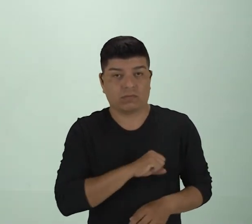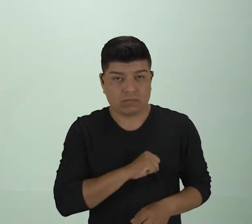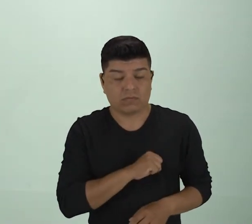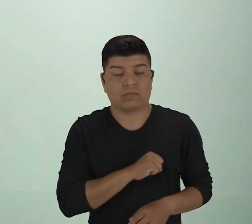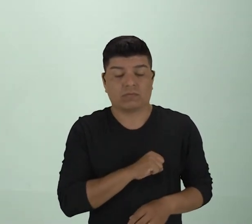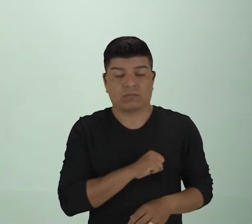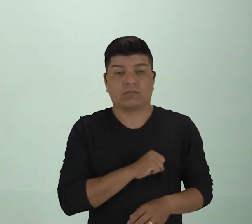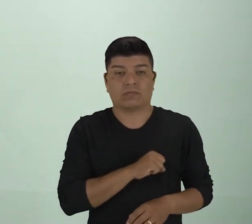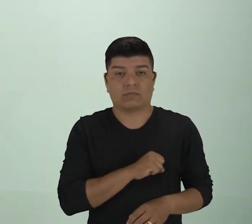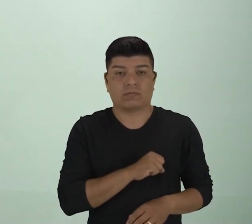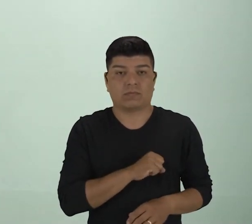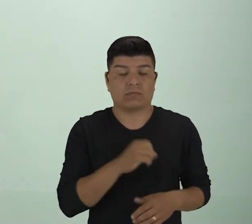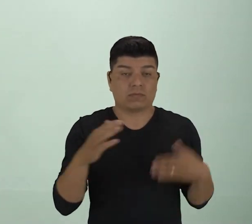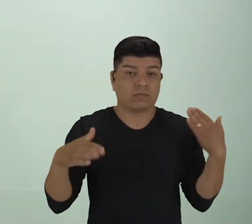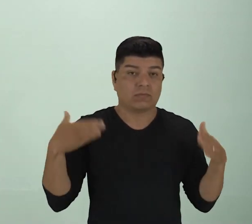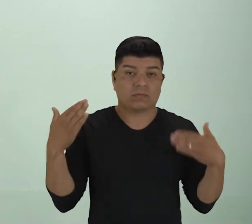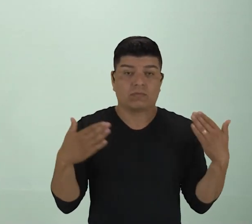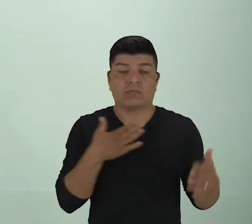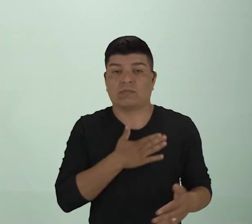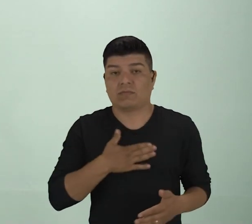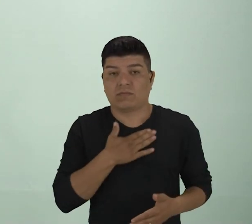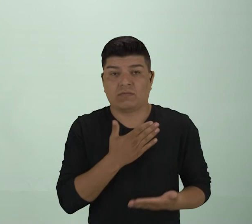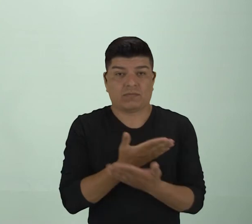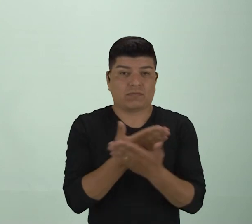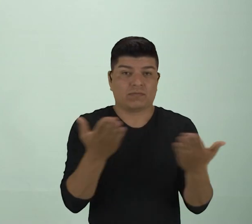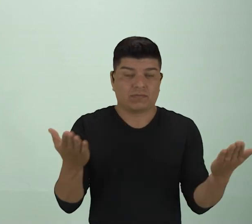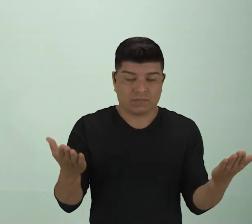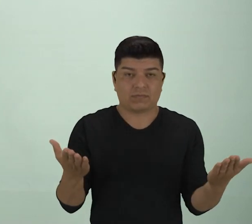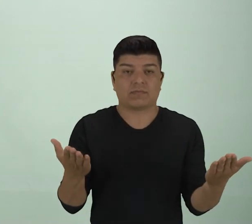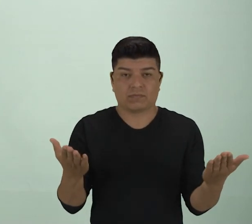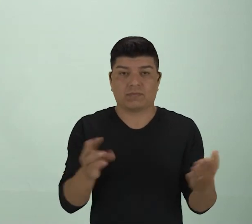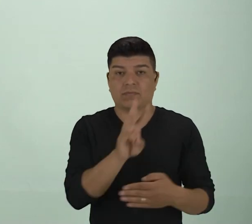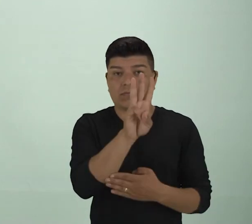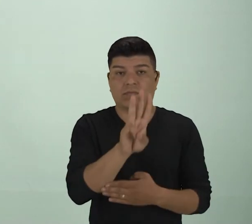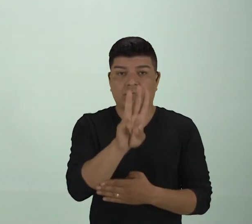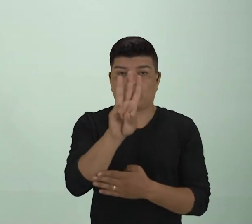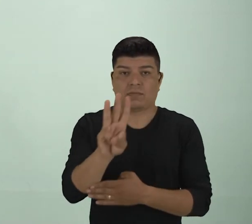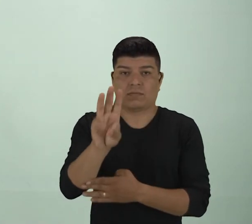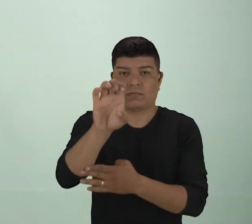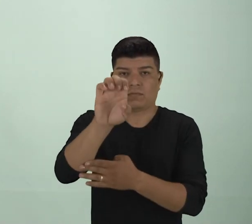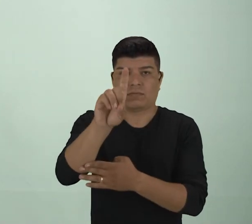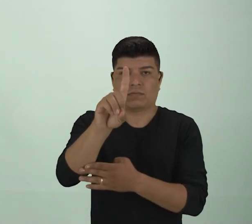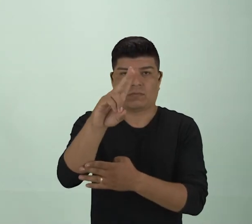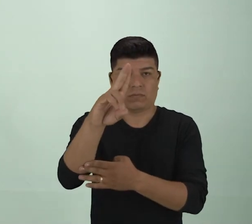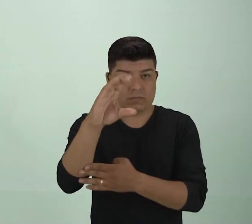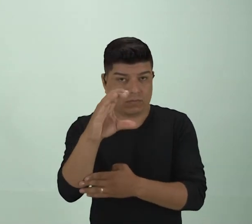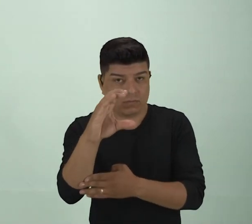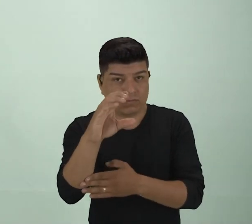aqui fizemos um passeio, espero que vocês tenham gostado. Plataforma Eduque, não se esqueça de